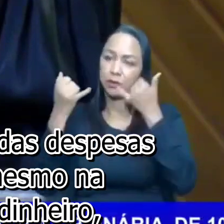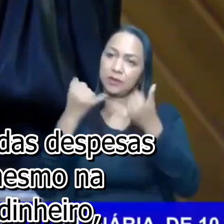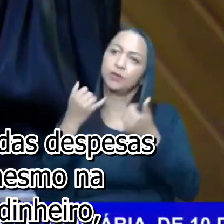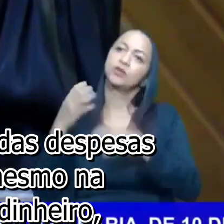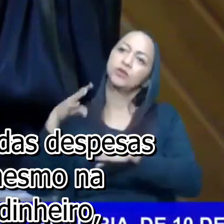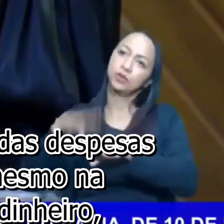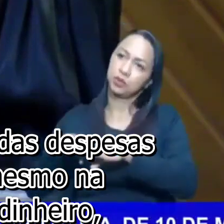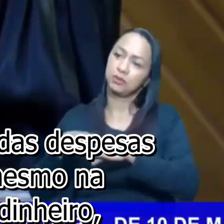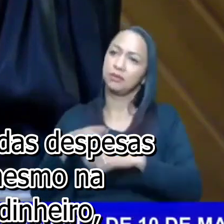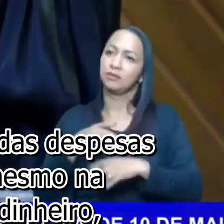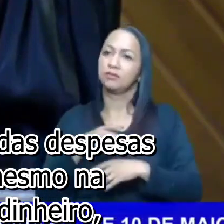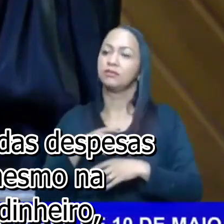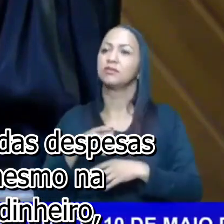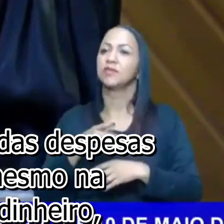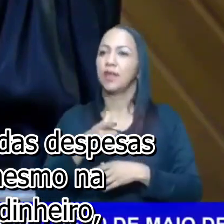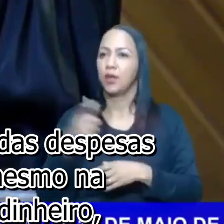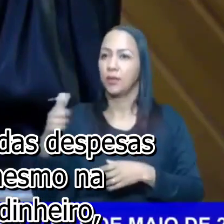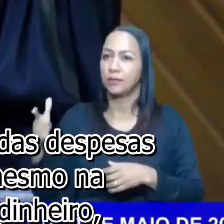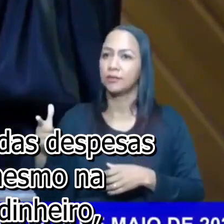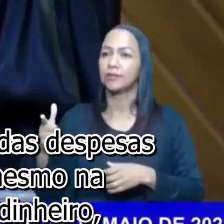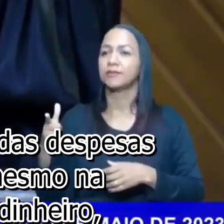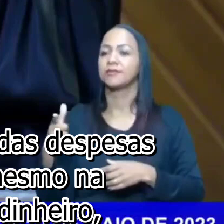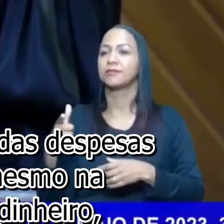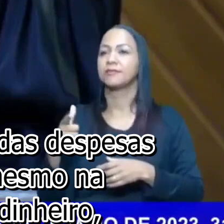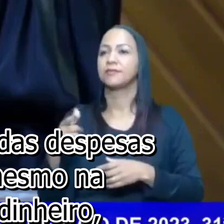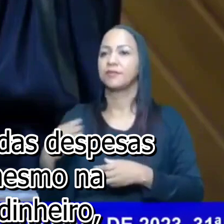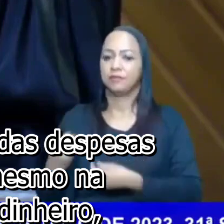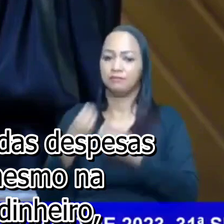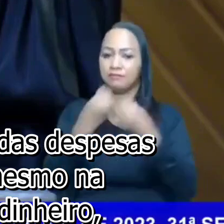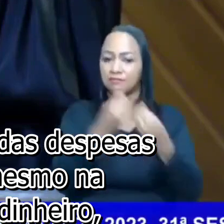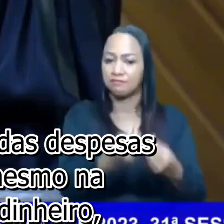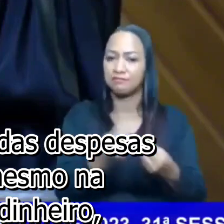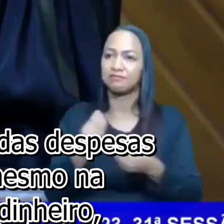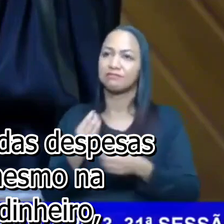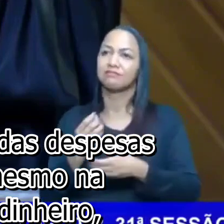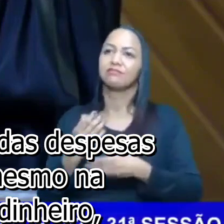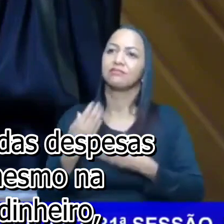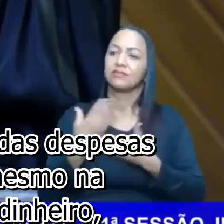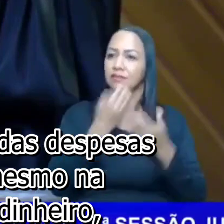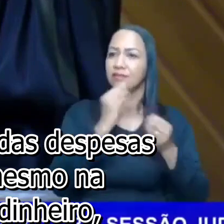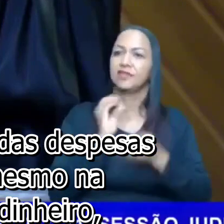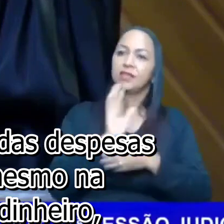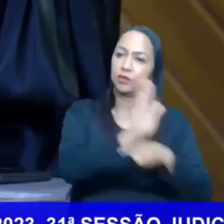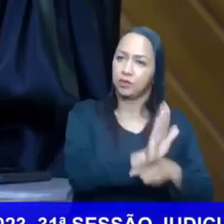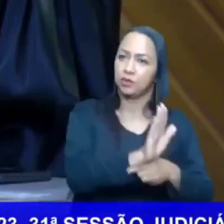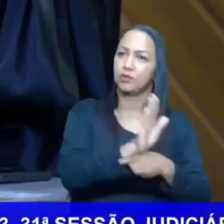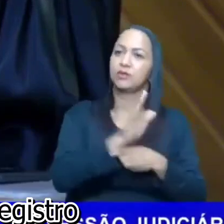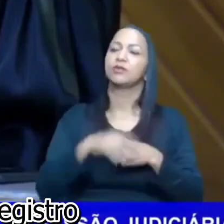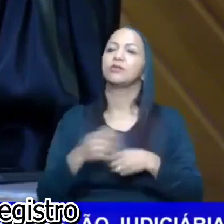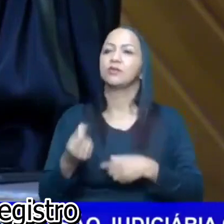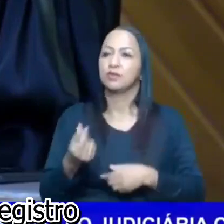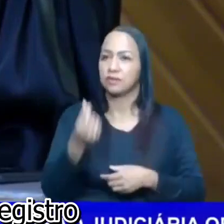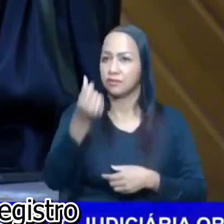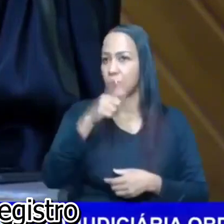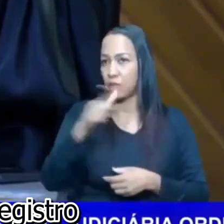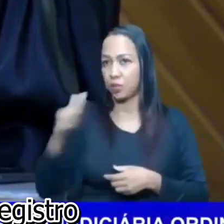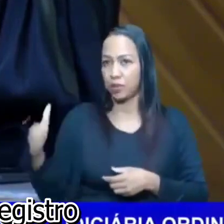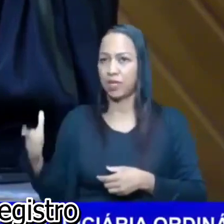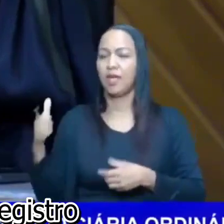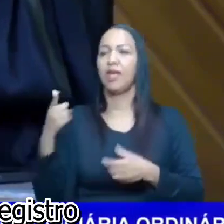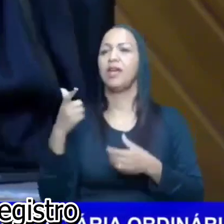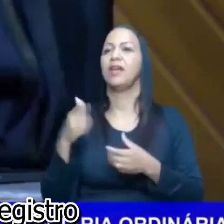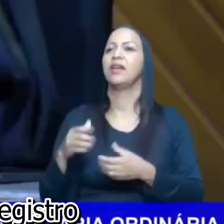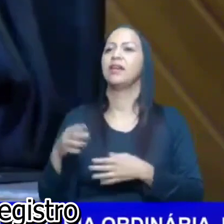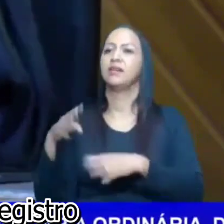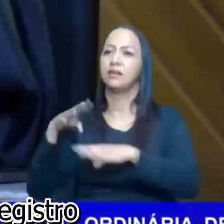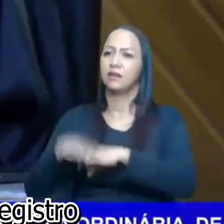de serviços contábeis, nem mesmo na forma de doação dos serviços estimáveis em dinheiro. Com efeito, não há na prestação de